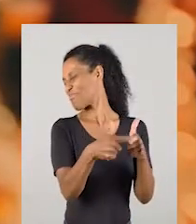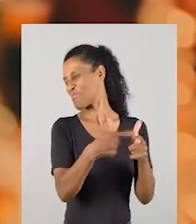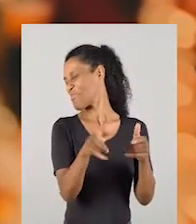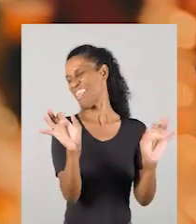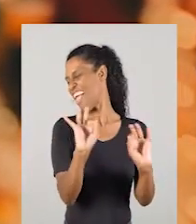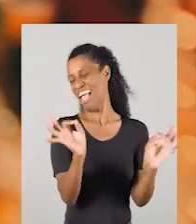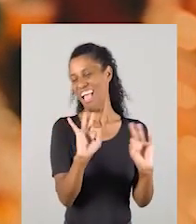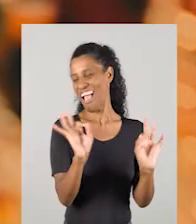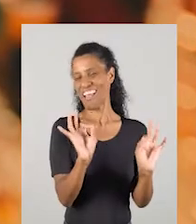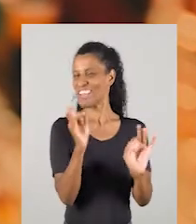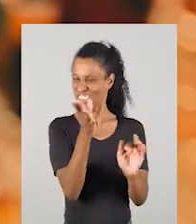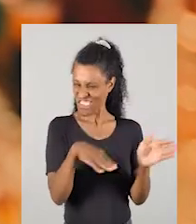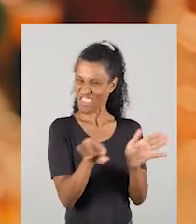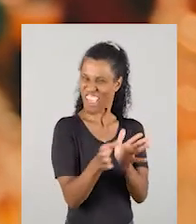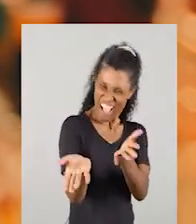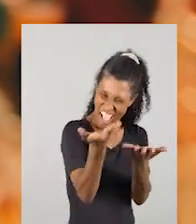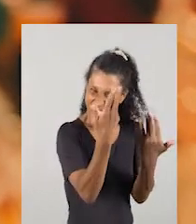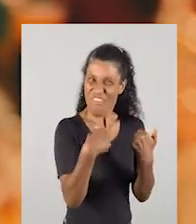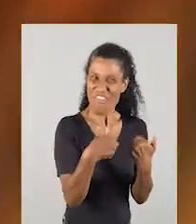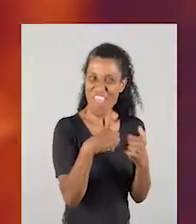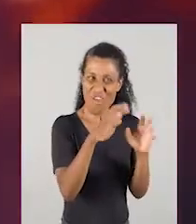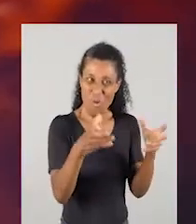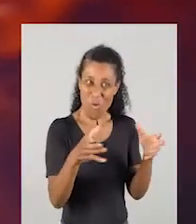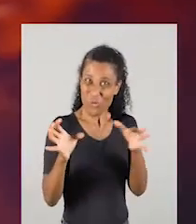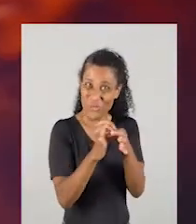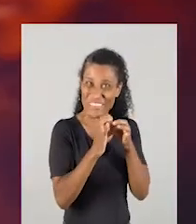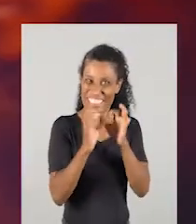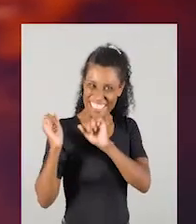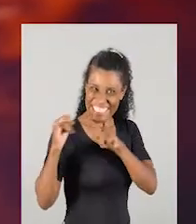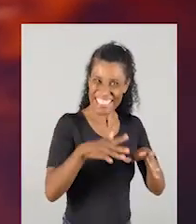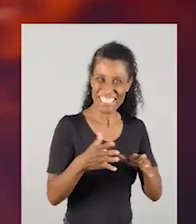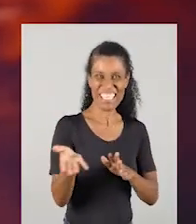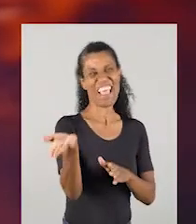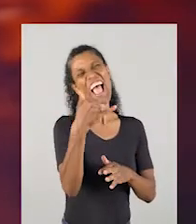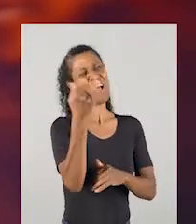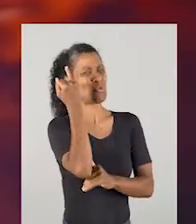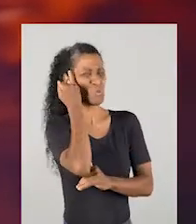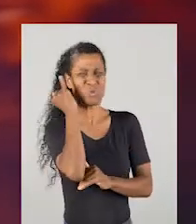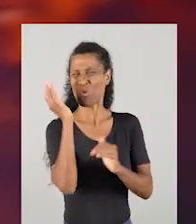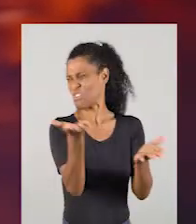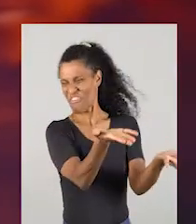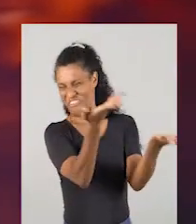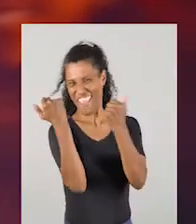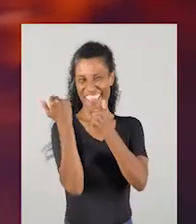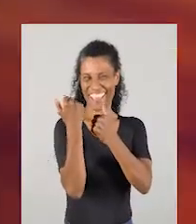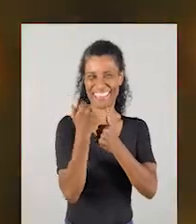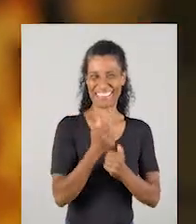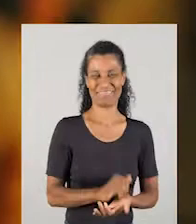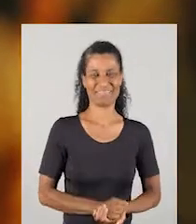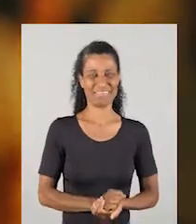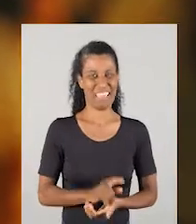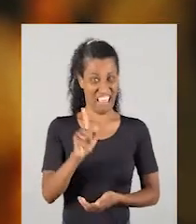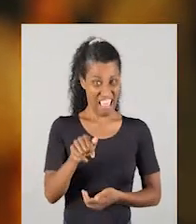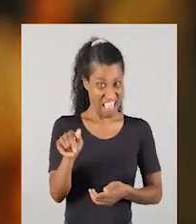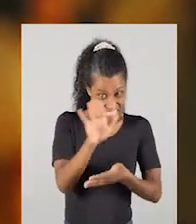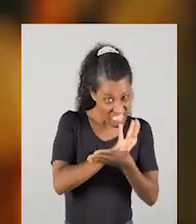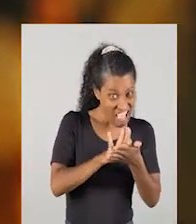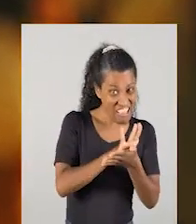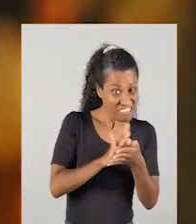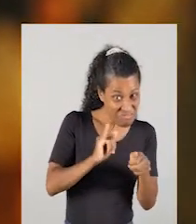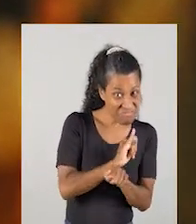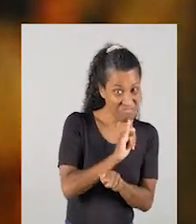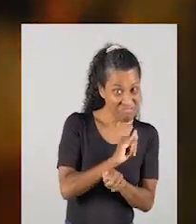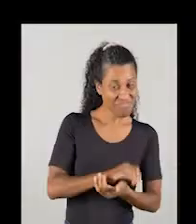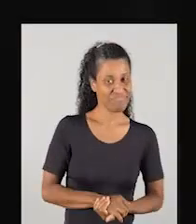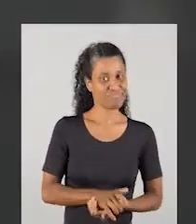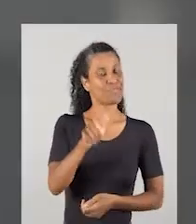Ah, não vai dar nada, meu. É só chegar. A galera tá toda aqui, ó. Ah, larga de ser trouxa e vem, meu. Tá. Tô indo